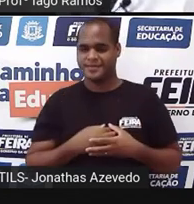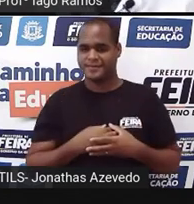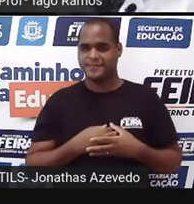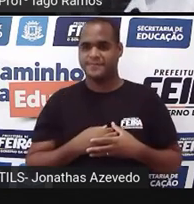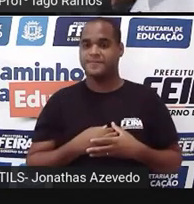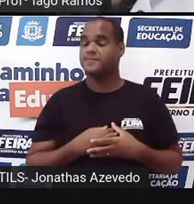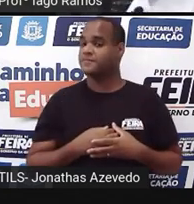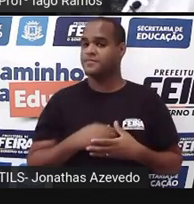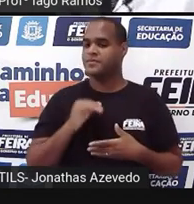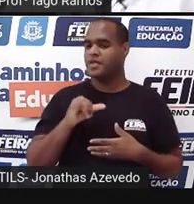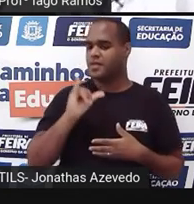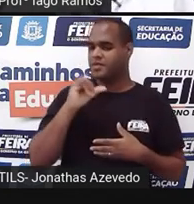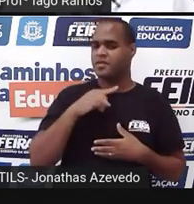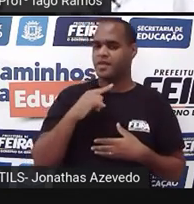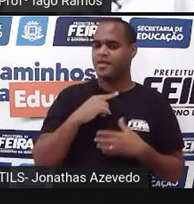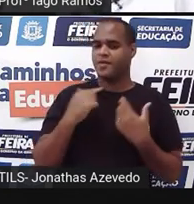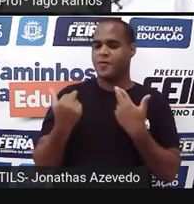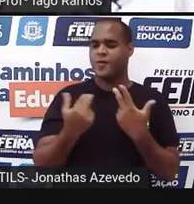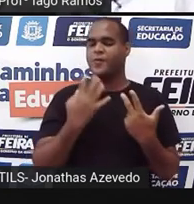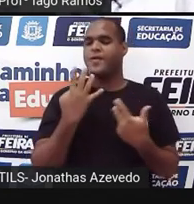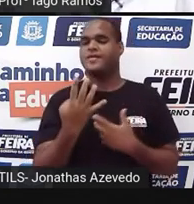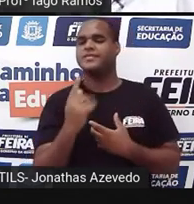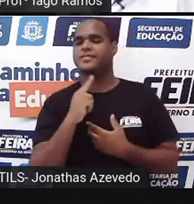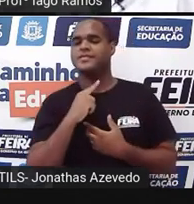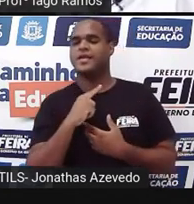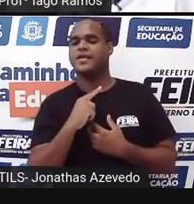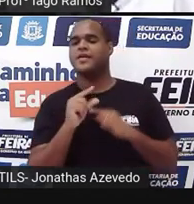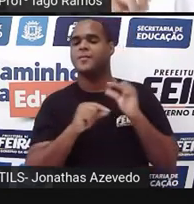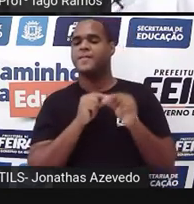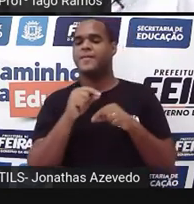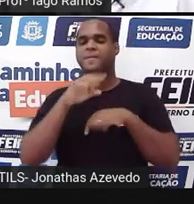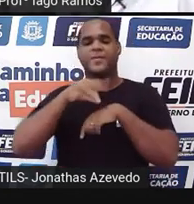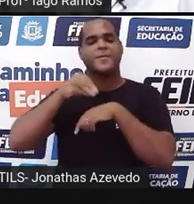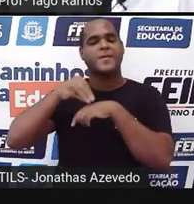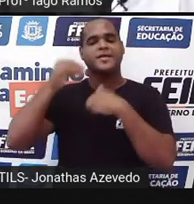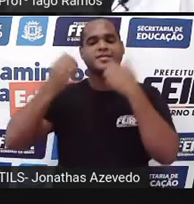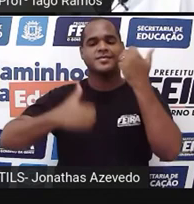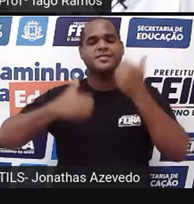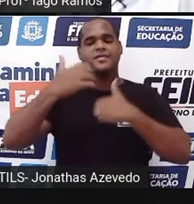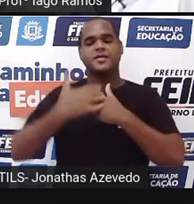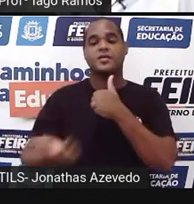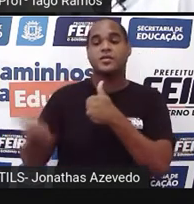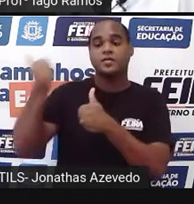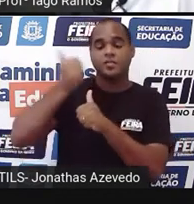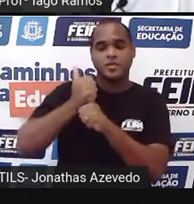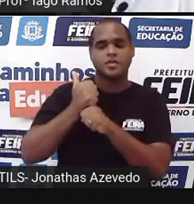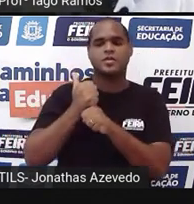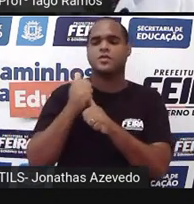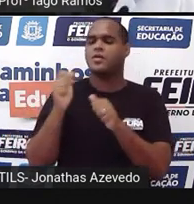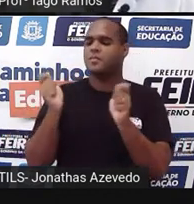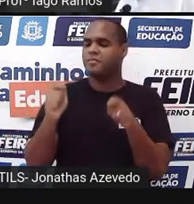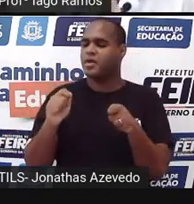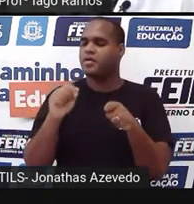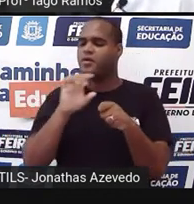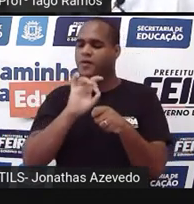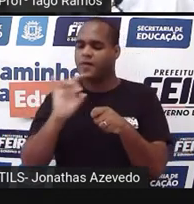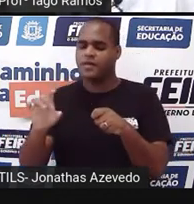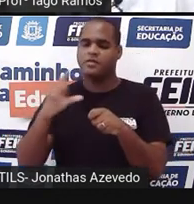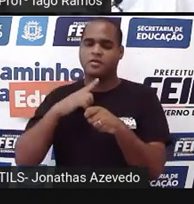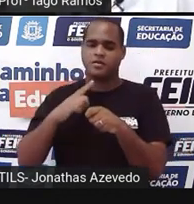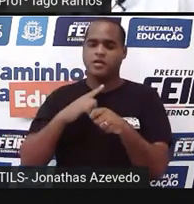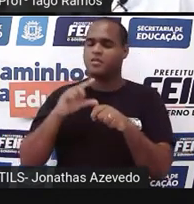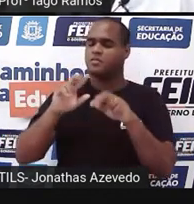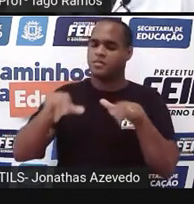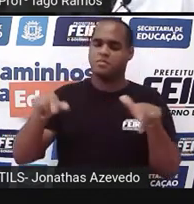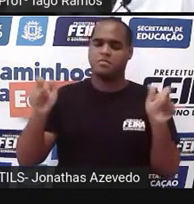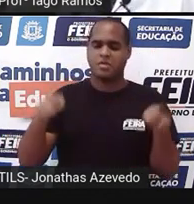esse Y = 4 eu posso pegar ele I substituir em qualquer uma das equações que